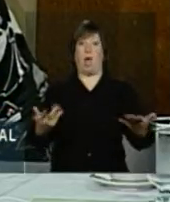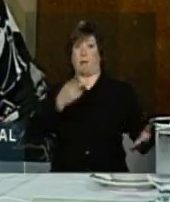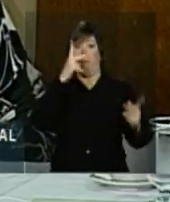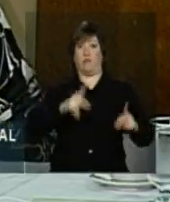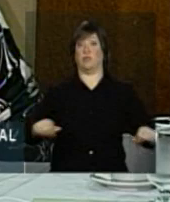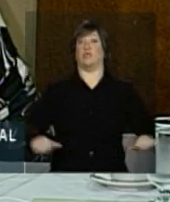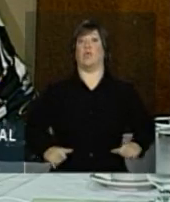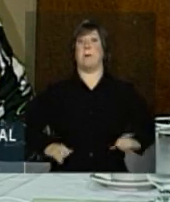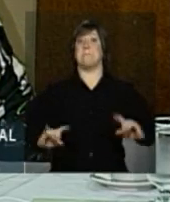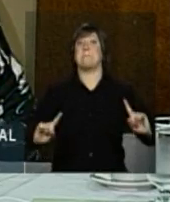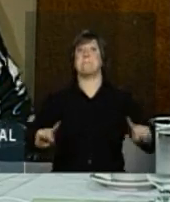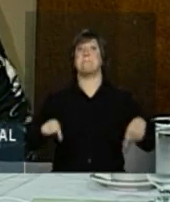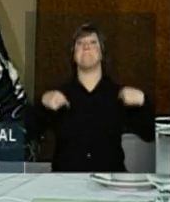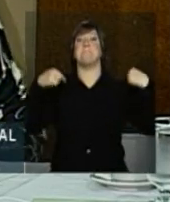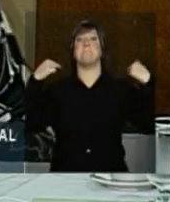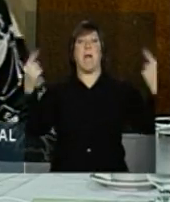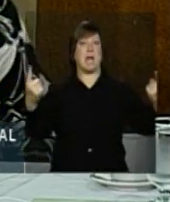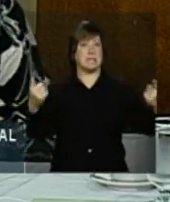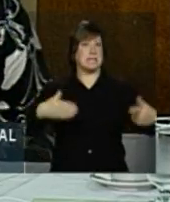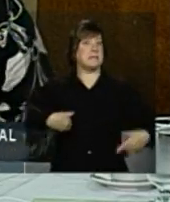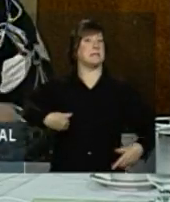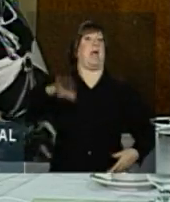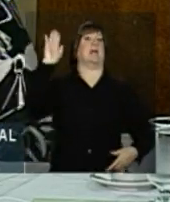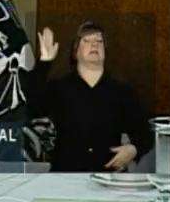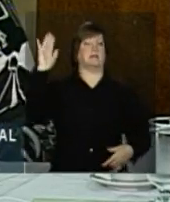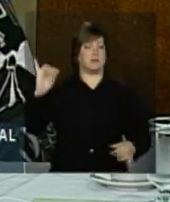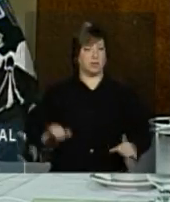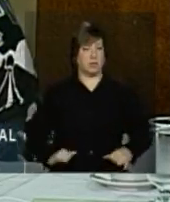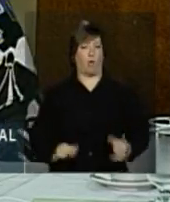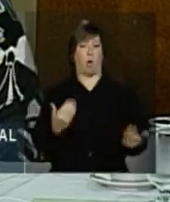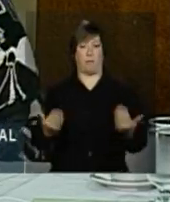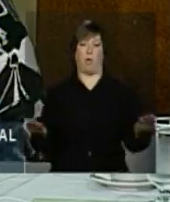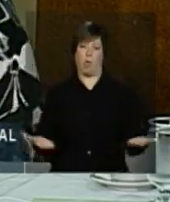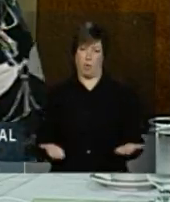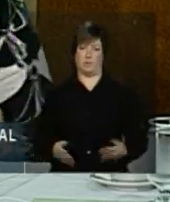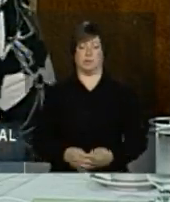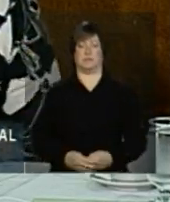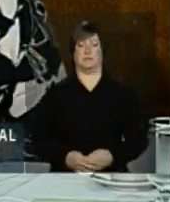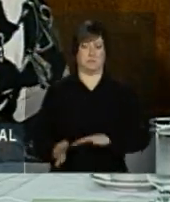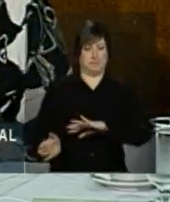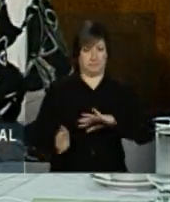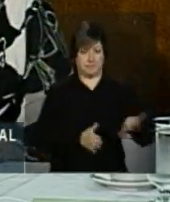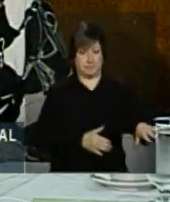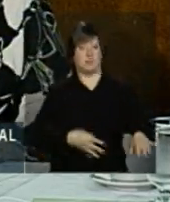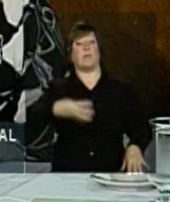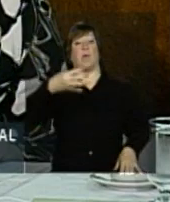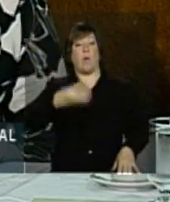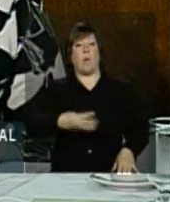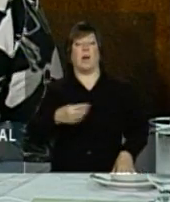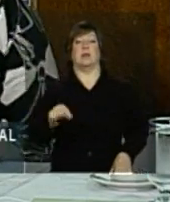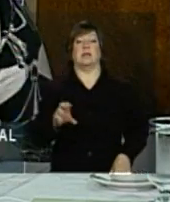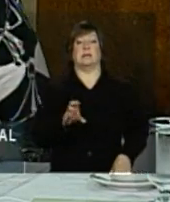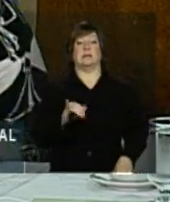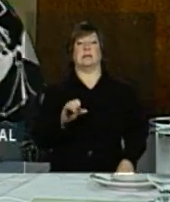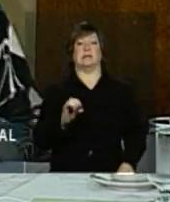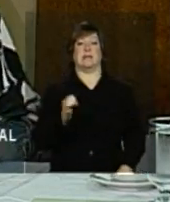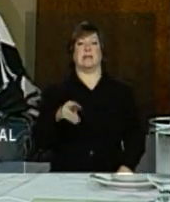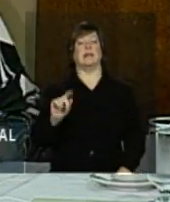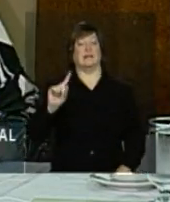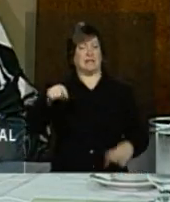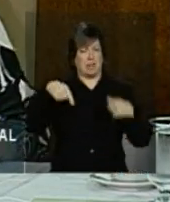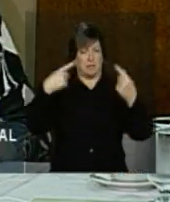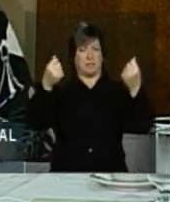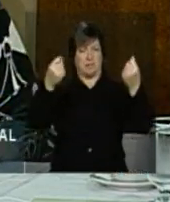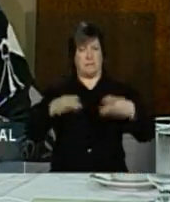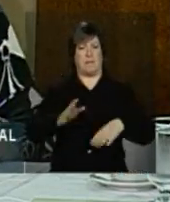sofrendo violentamente muito mais do que tá sofrendo hoje bom o quarto ponto é cisternas depois quando eu vou falar um pouco mais sobre isso